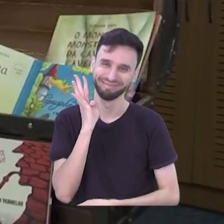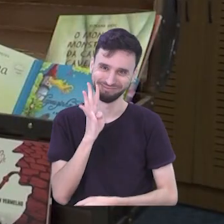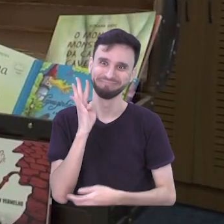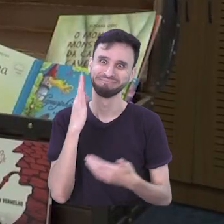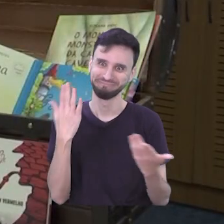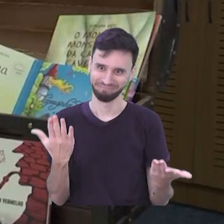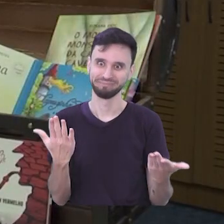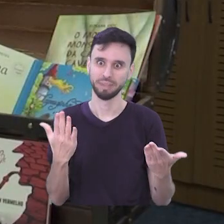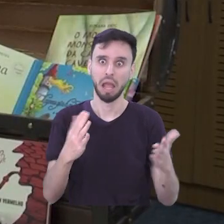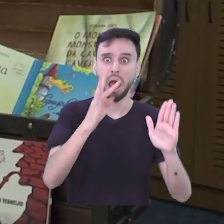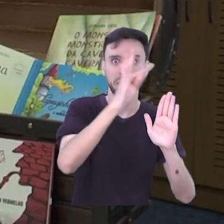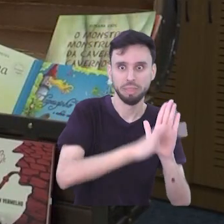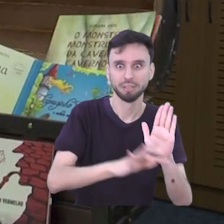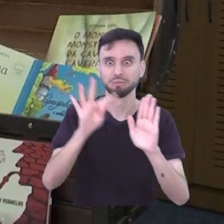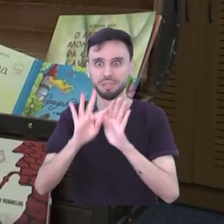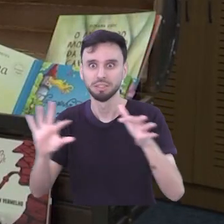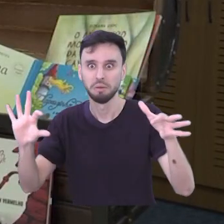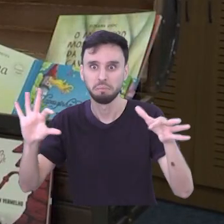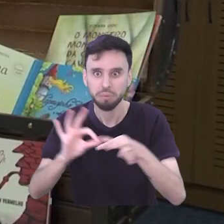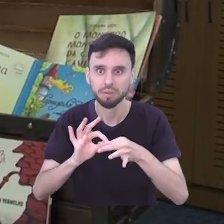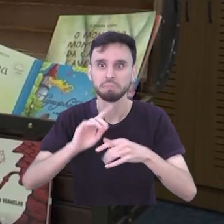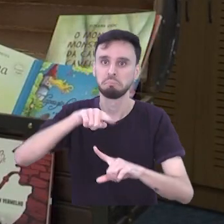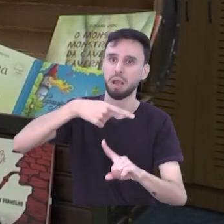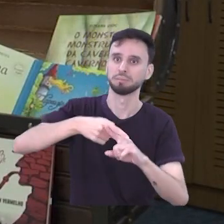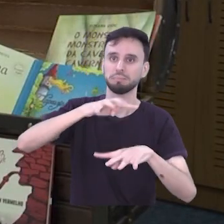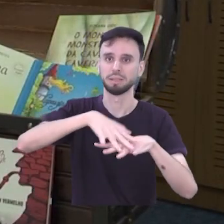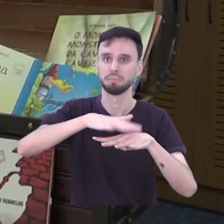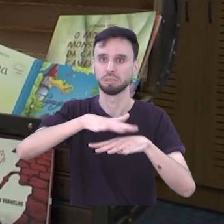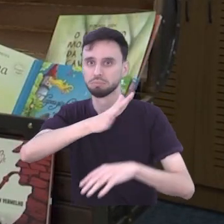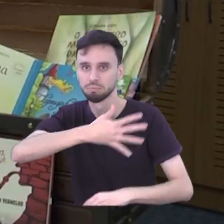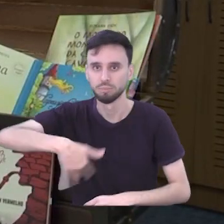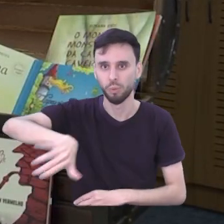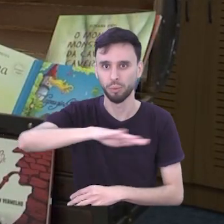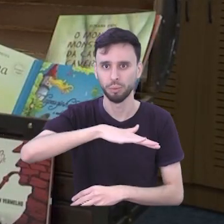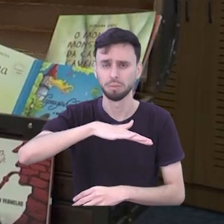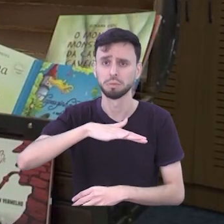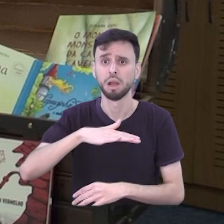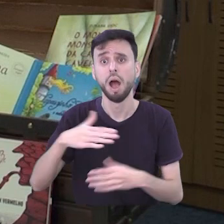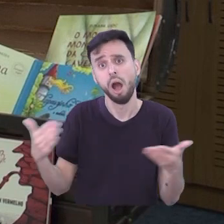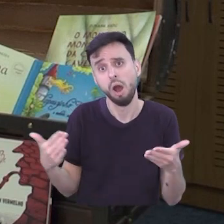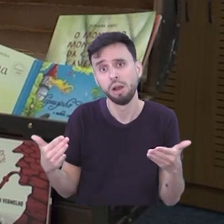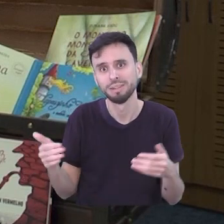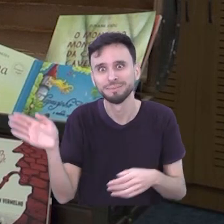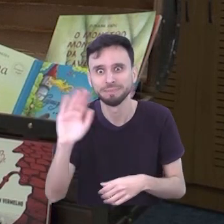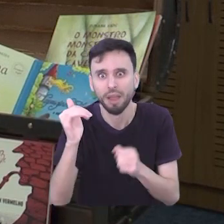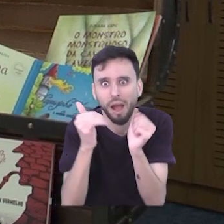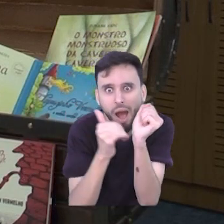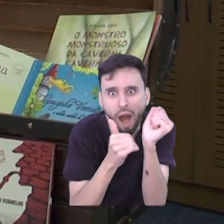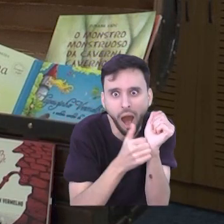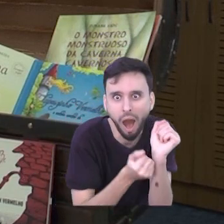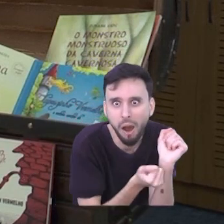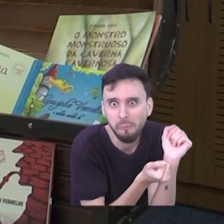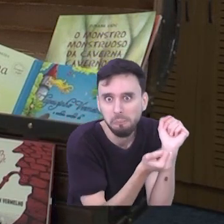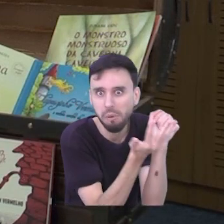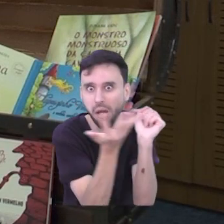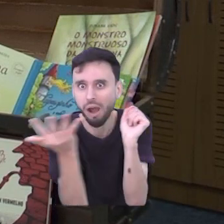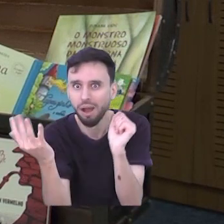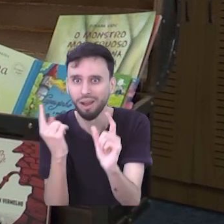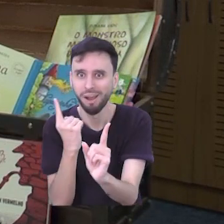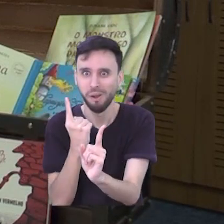né, gente? Intertextualidade e matemática universal. Agora eu me despeço. Mistérios